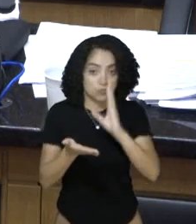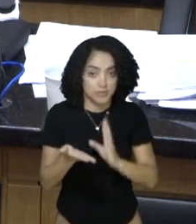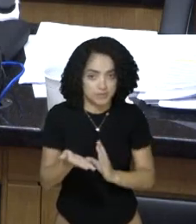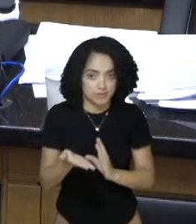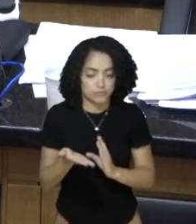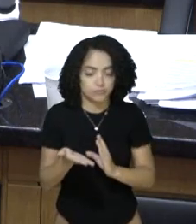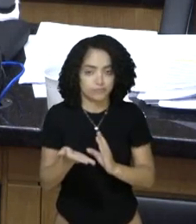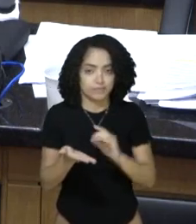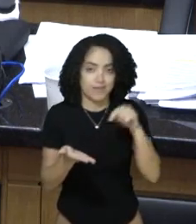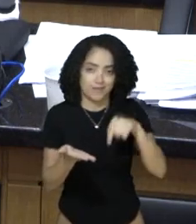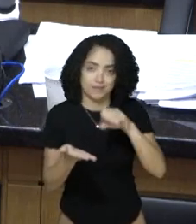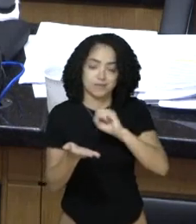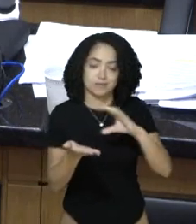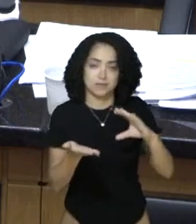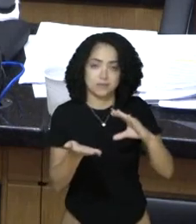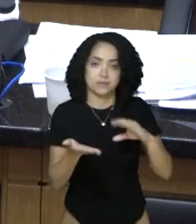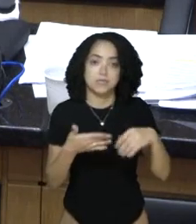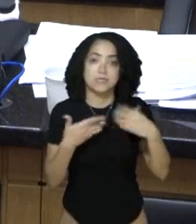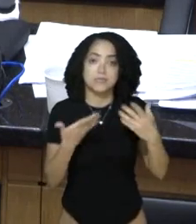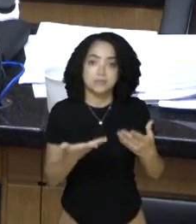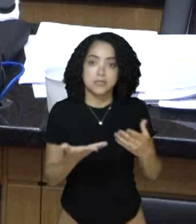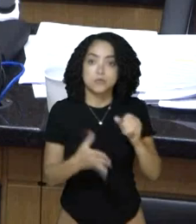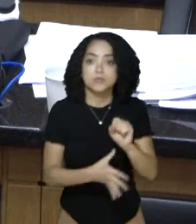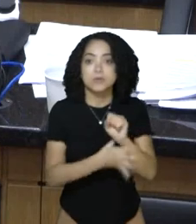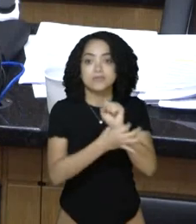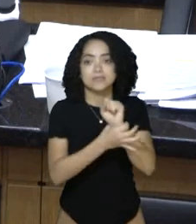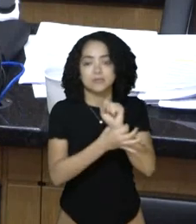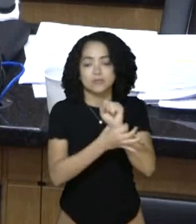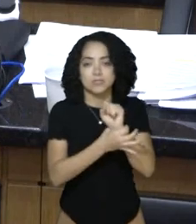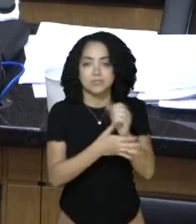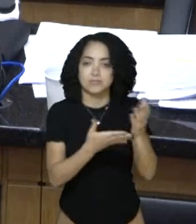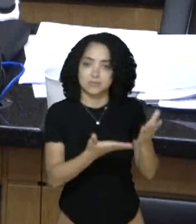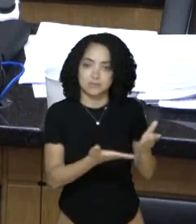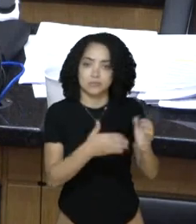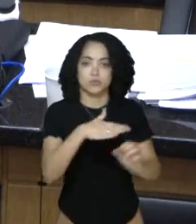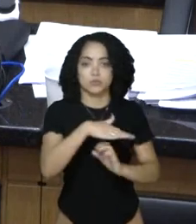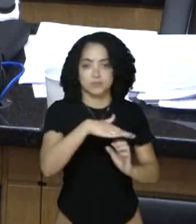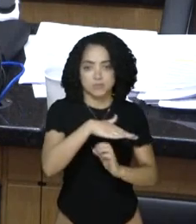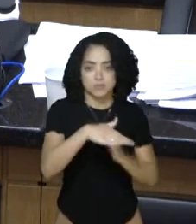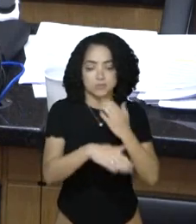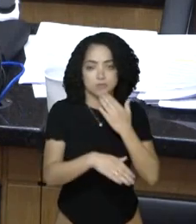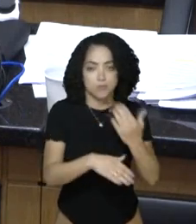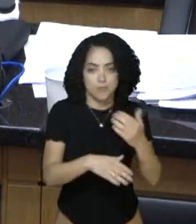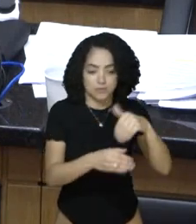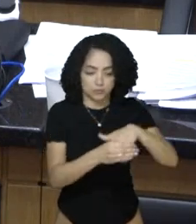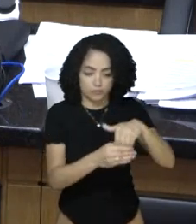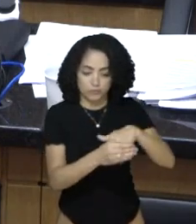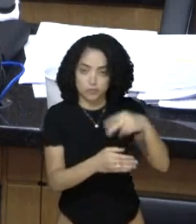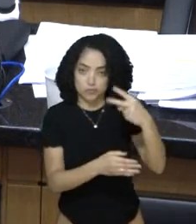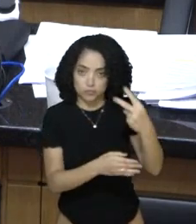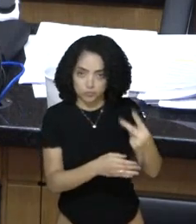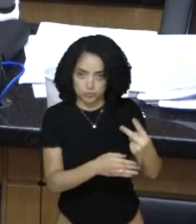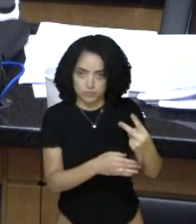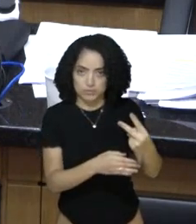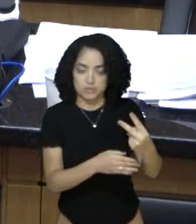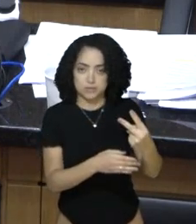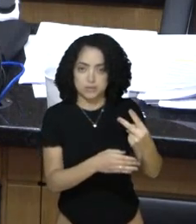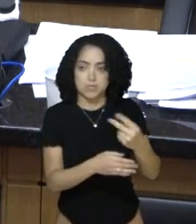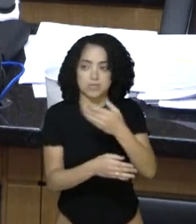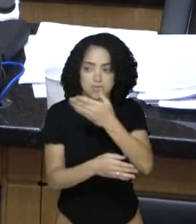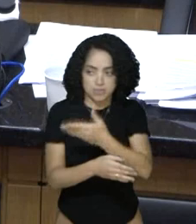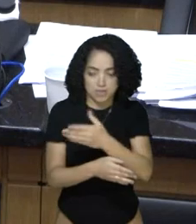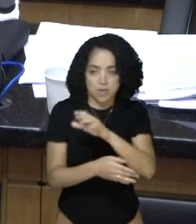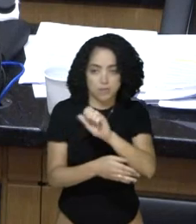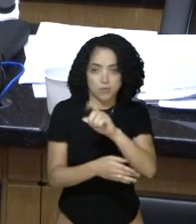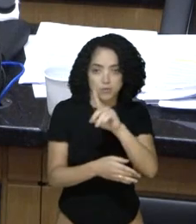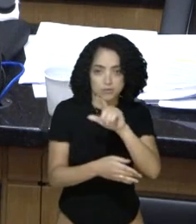detentos. Então, isso dá uma segurança ao nosso empresário. Por isso que eu peço o voto 2, e a Ada De Luca conhece muito bem